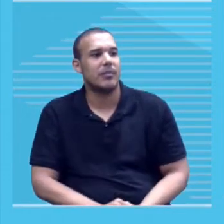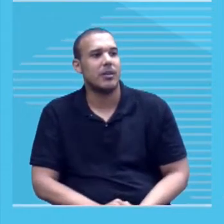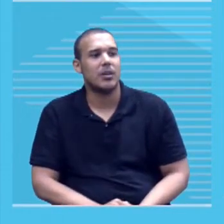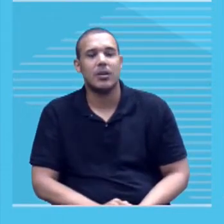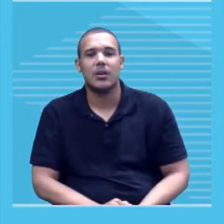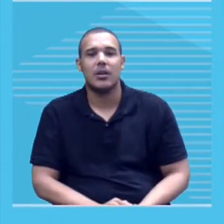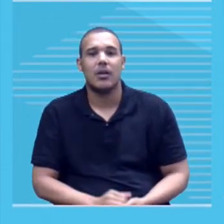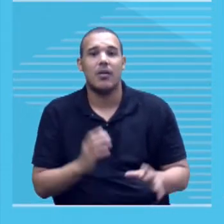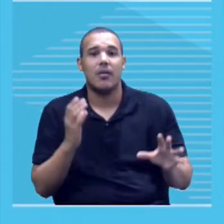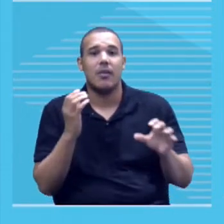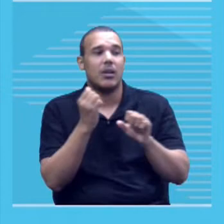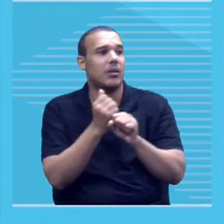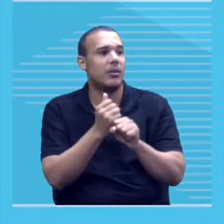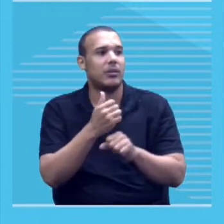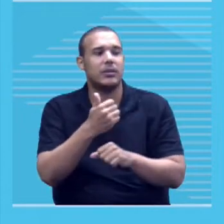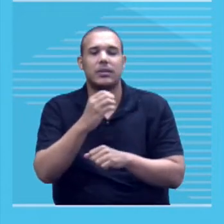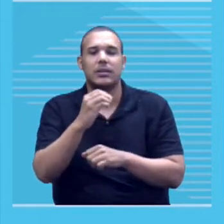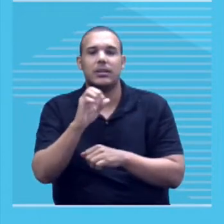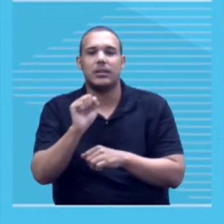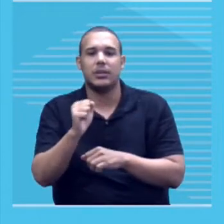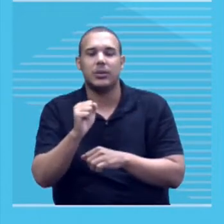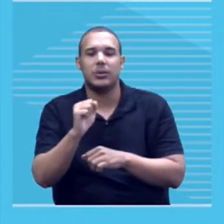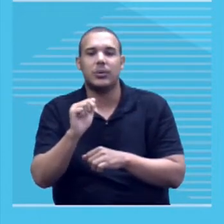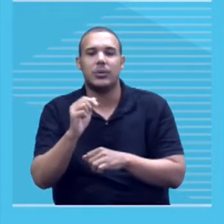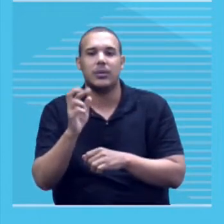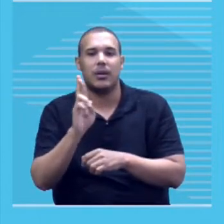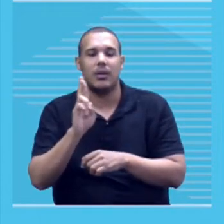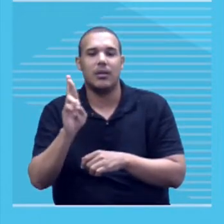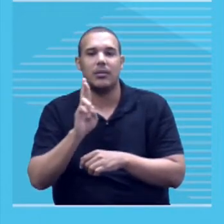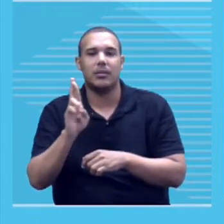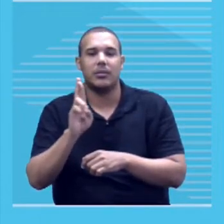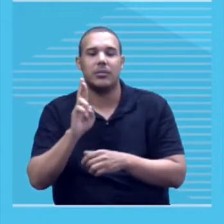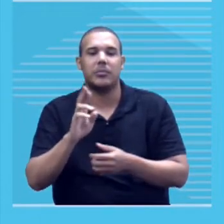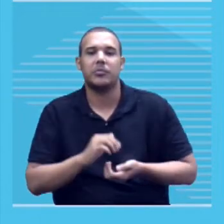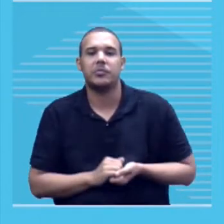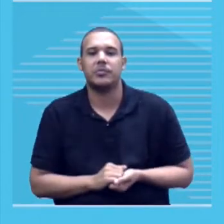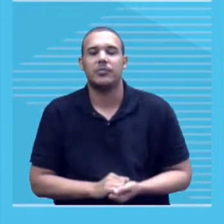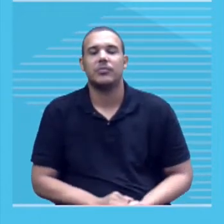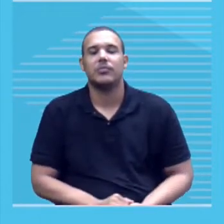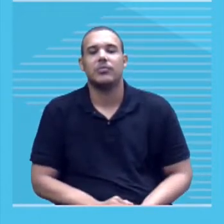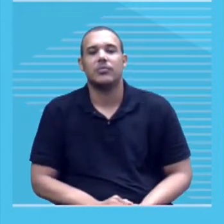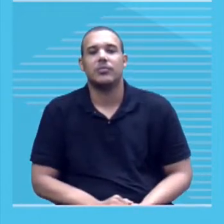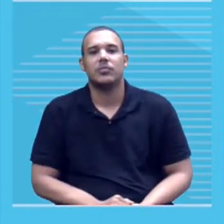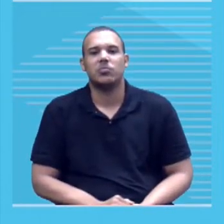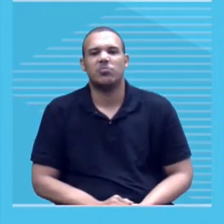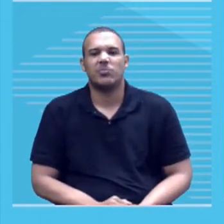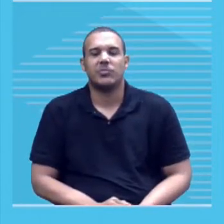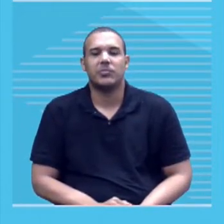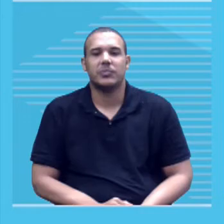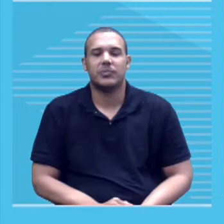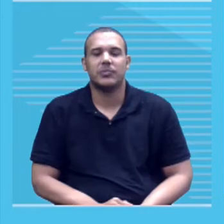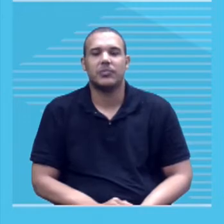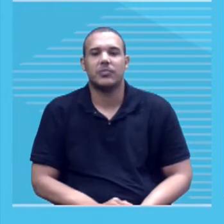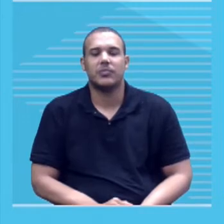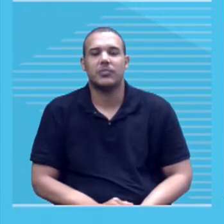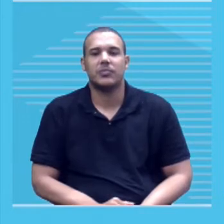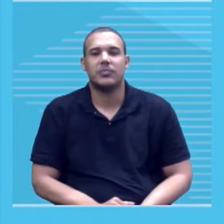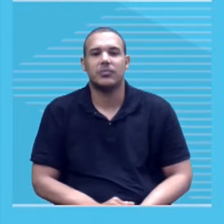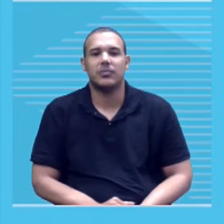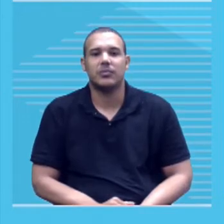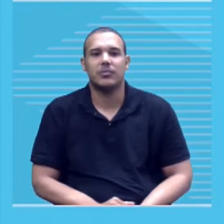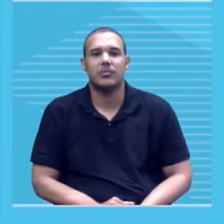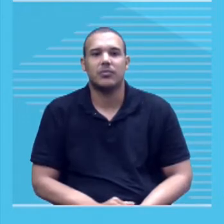R$108. Então, você teria um valor de consumo de R$108 para manter aquele aquecedor ligado.